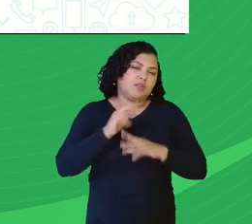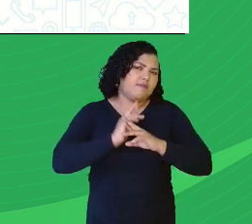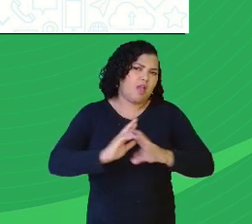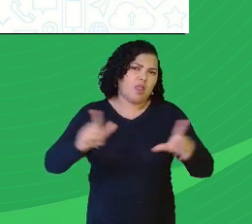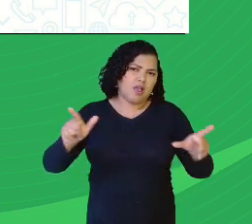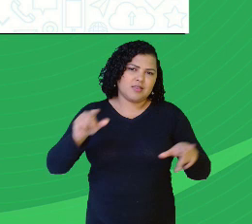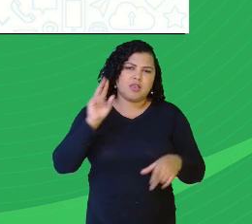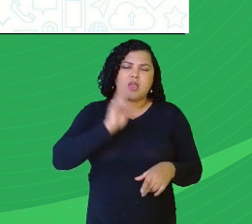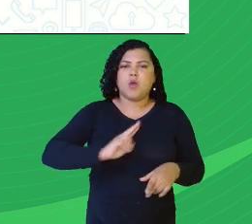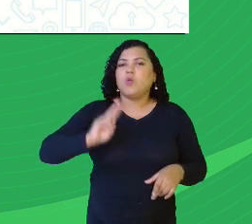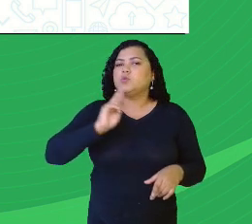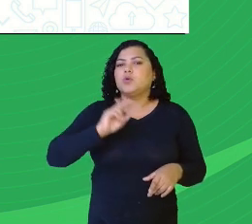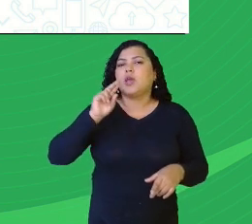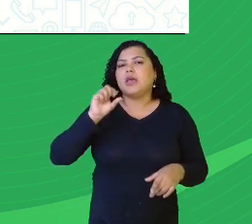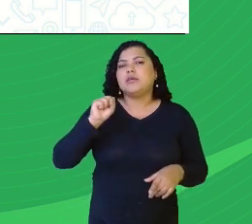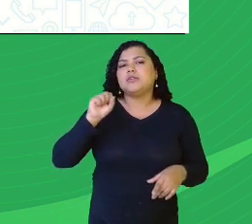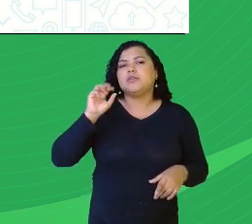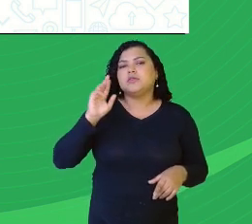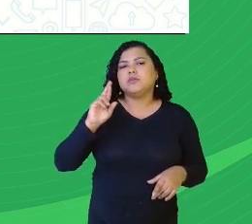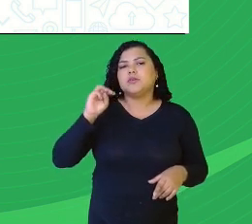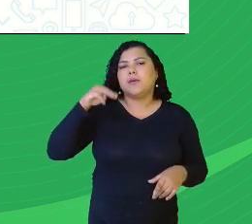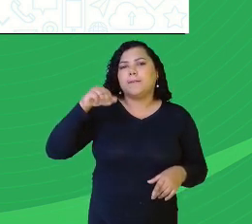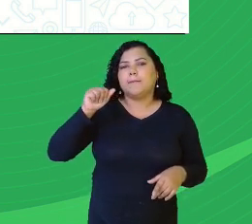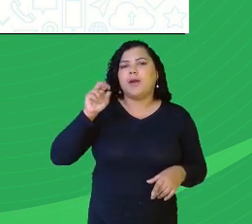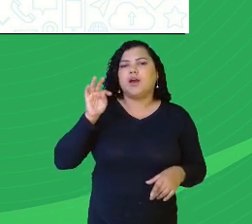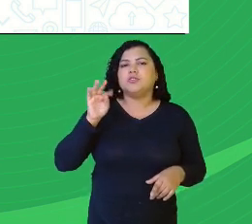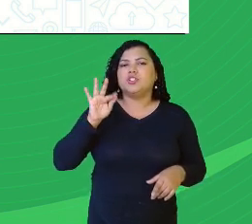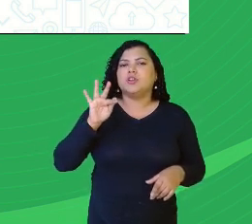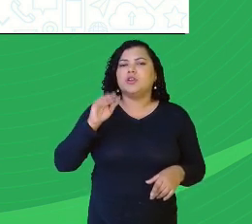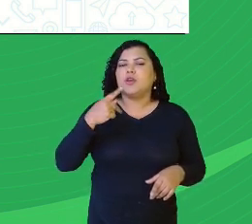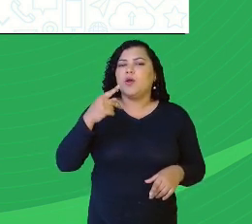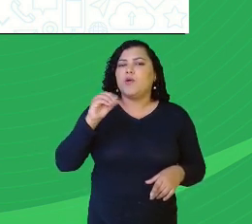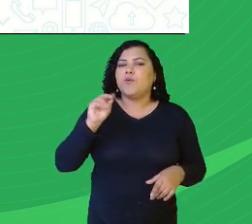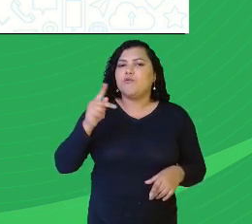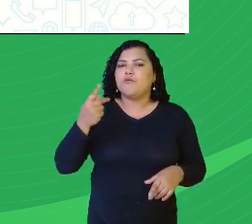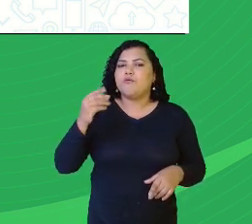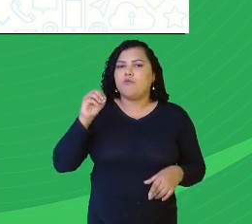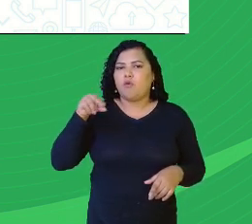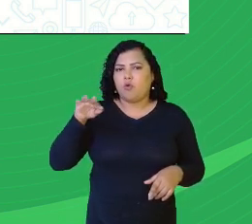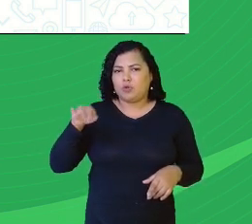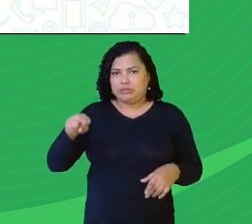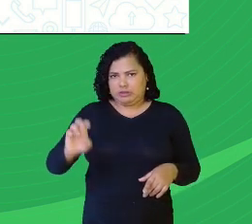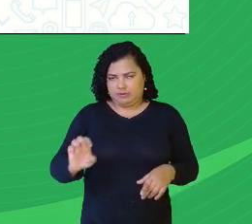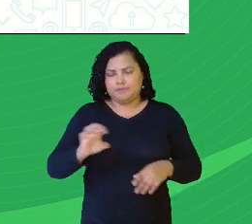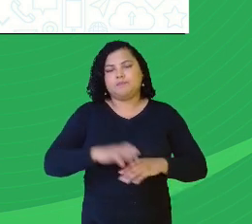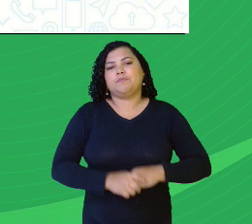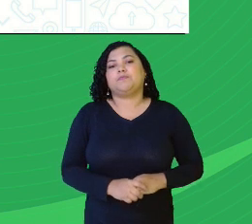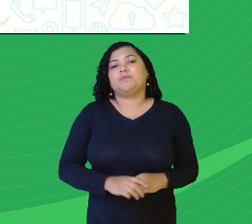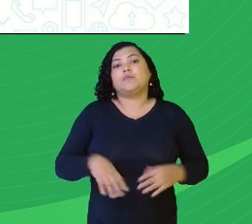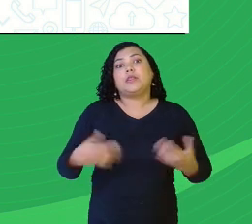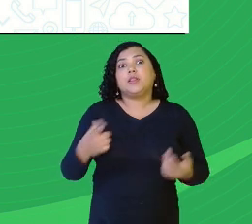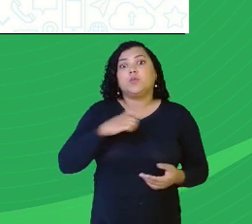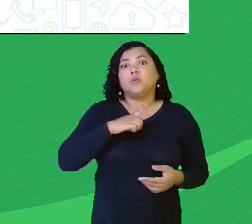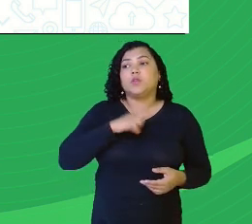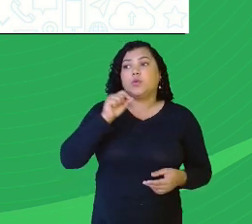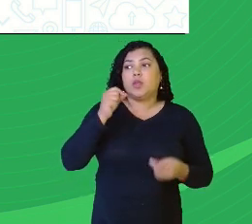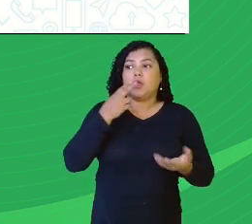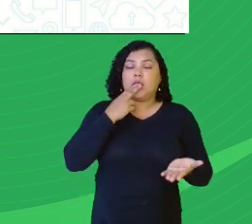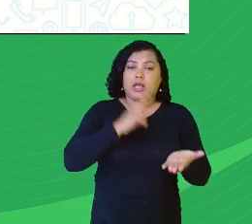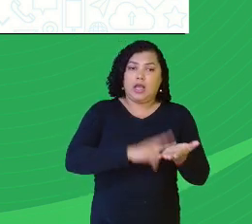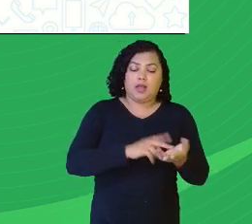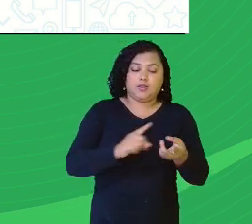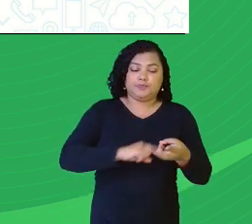comunicação, que é mais portátil e que vamos falar daqui a pouquinho sobre eles. Então, aqui eu tenho uma carta, eu tenho